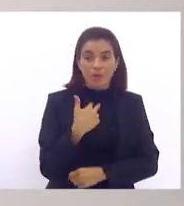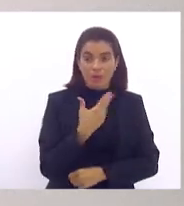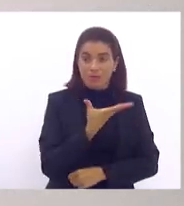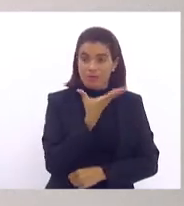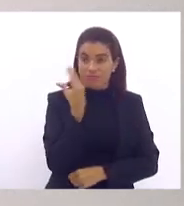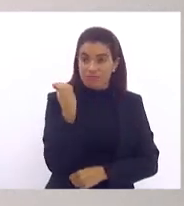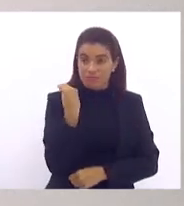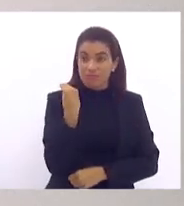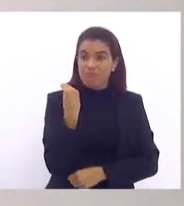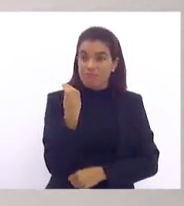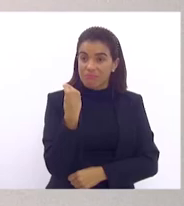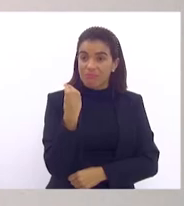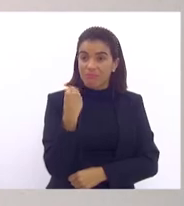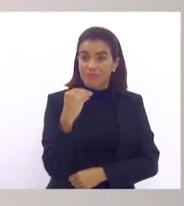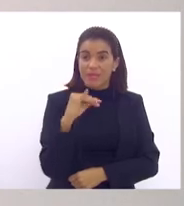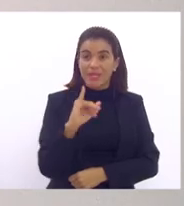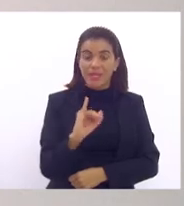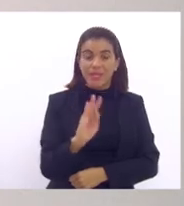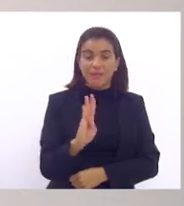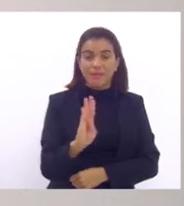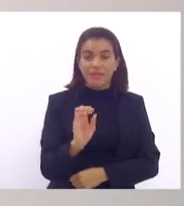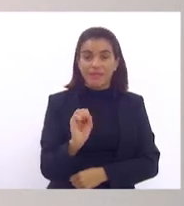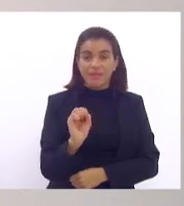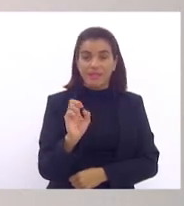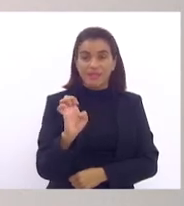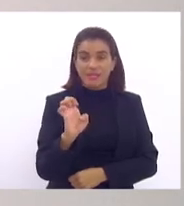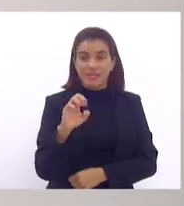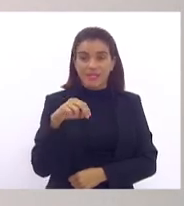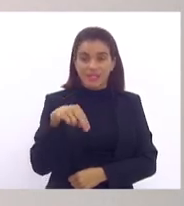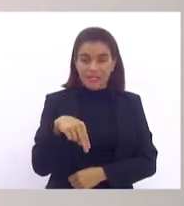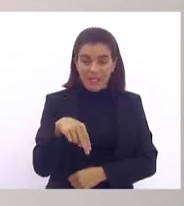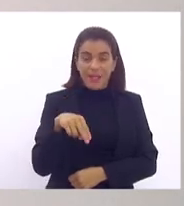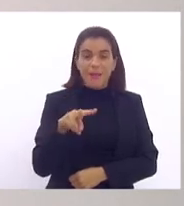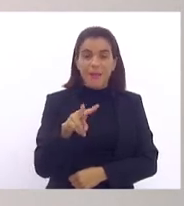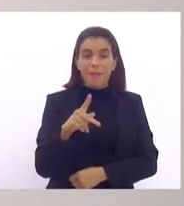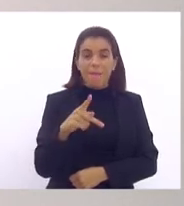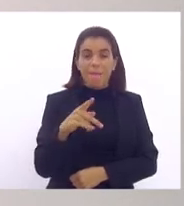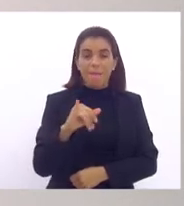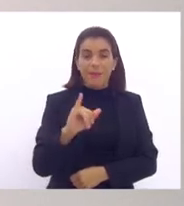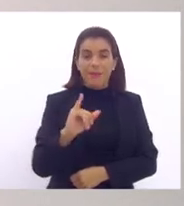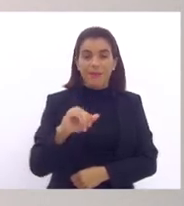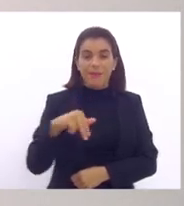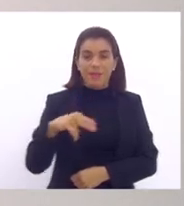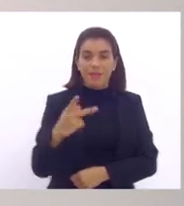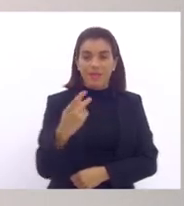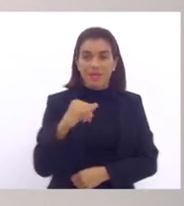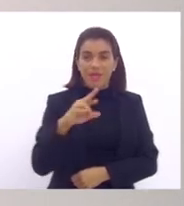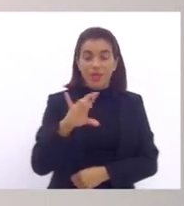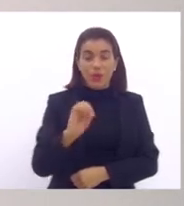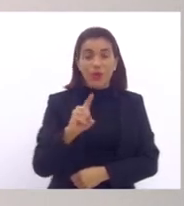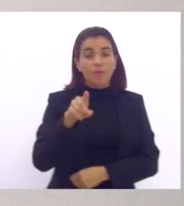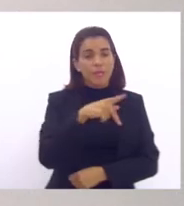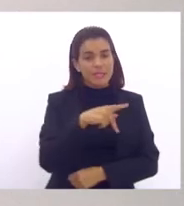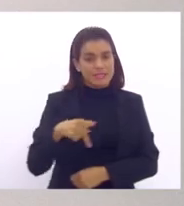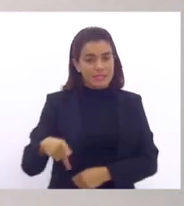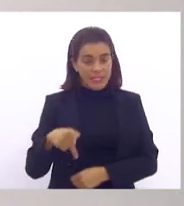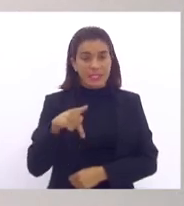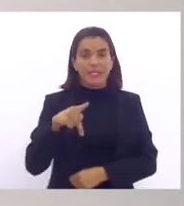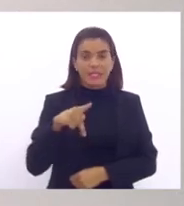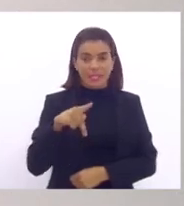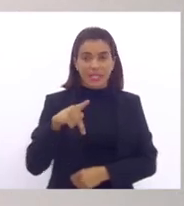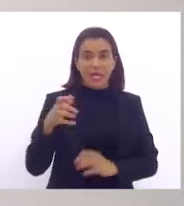caso ibs Pinheiro ibsen Pinheiro foi presidente da dos deputados no